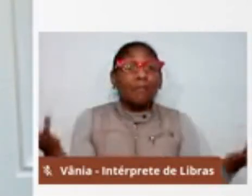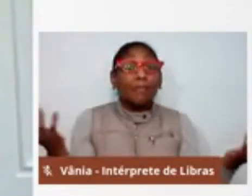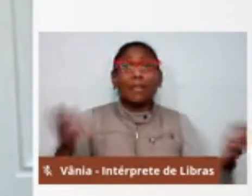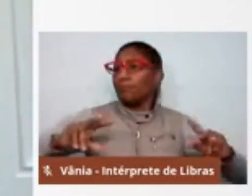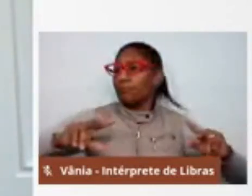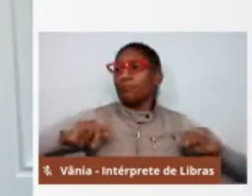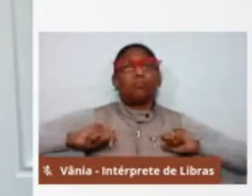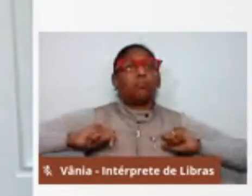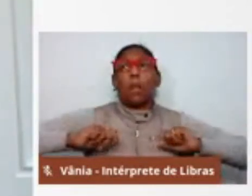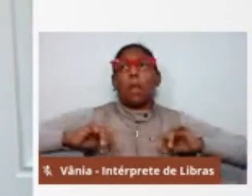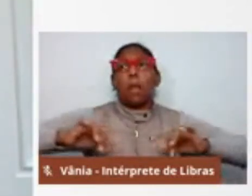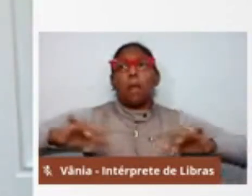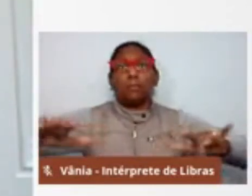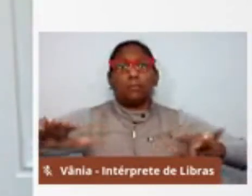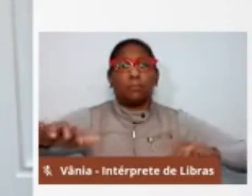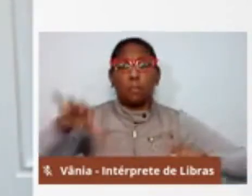Mesmo que seja um percentual pequeno